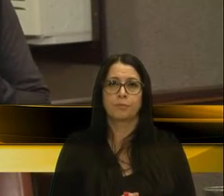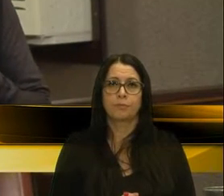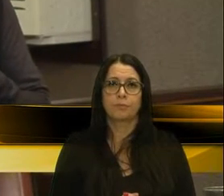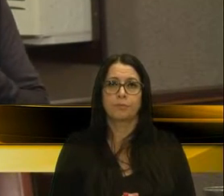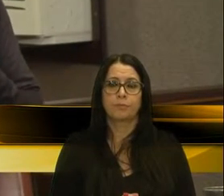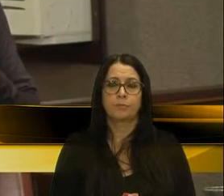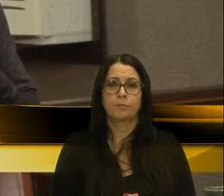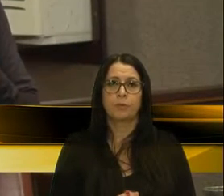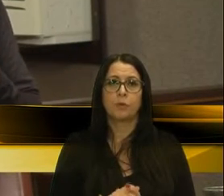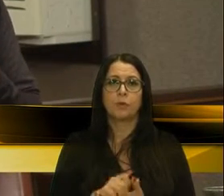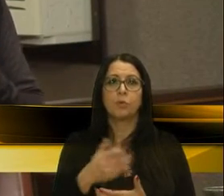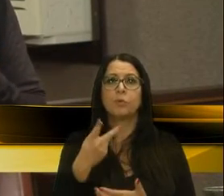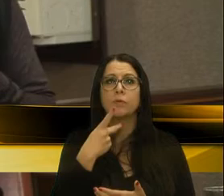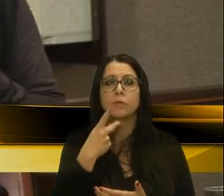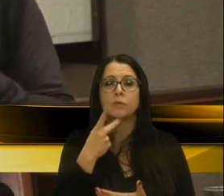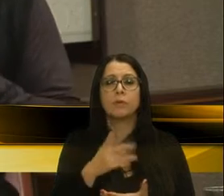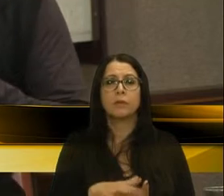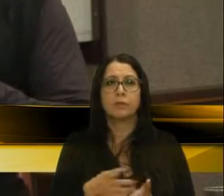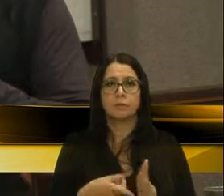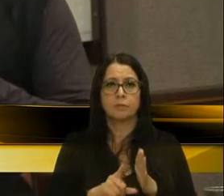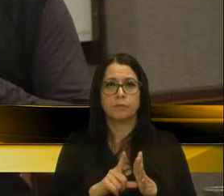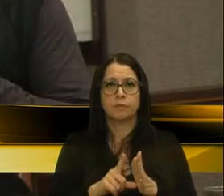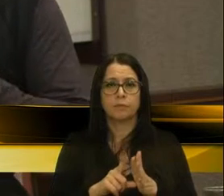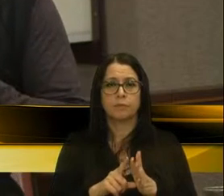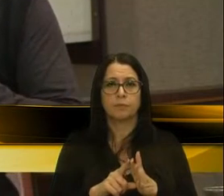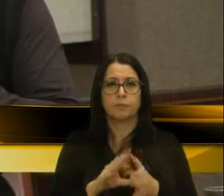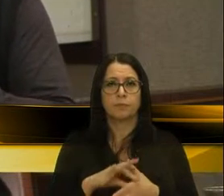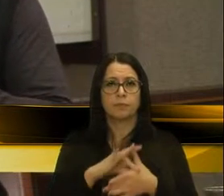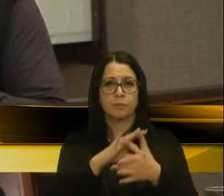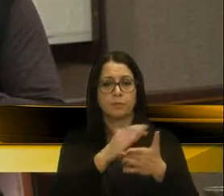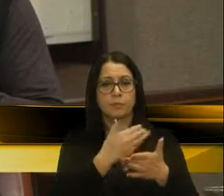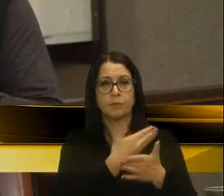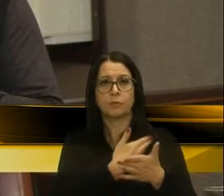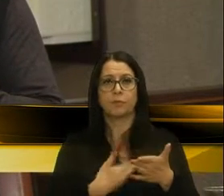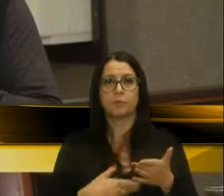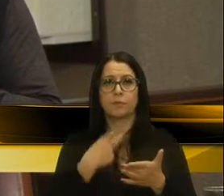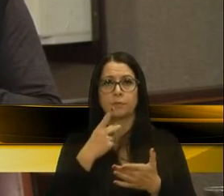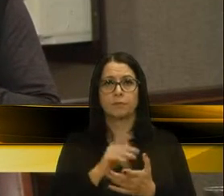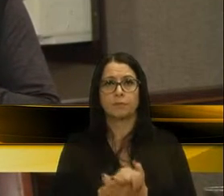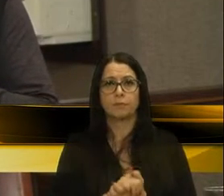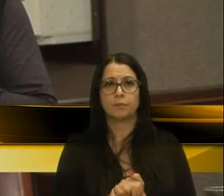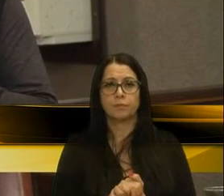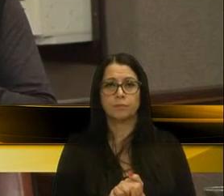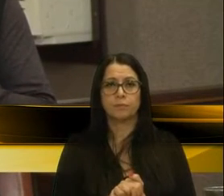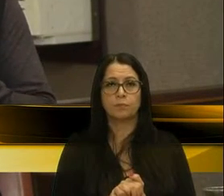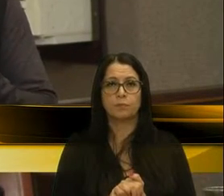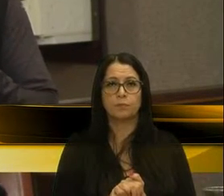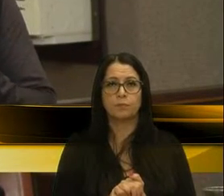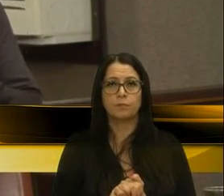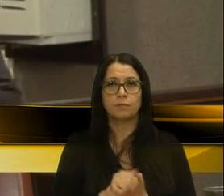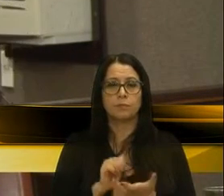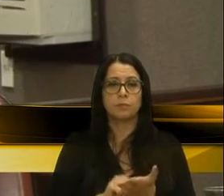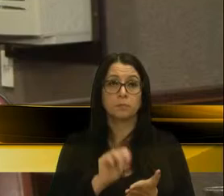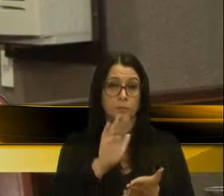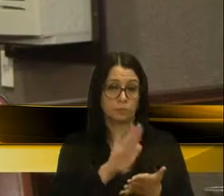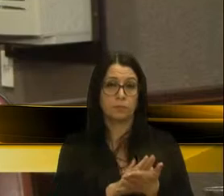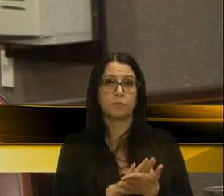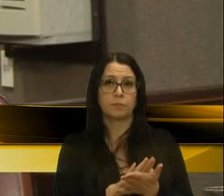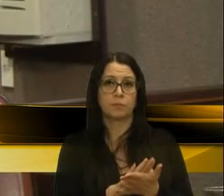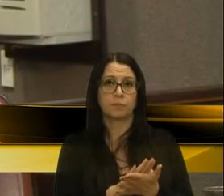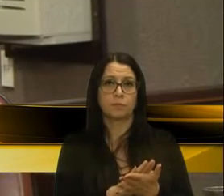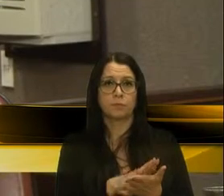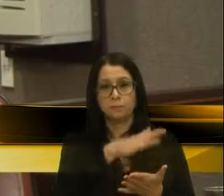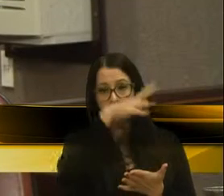Quando foi falado anteriormente pelo líder do governo sobre a multa que